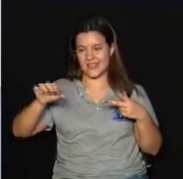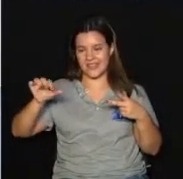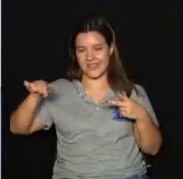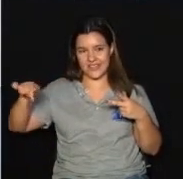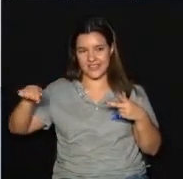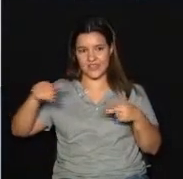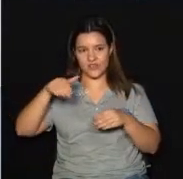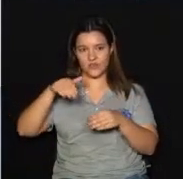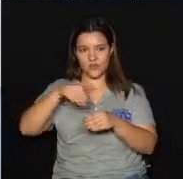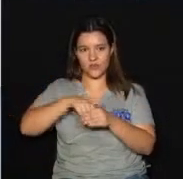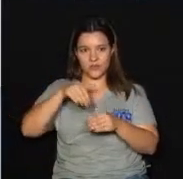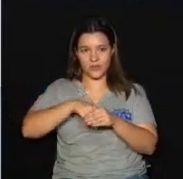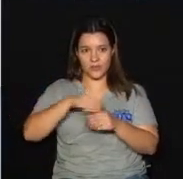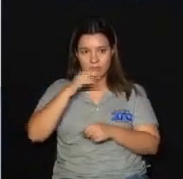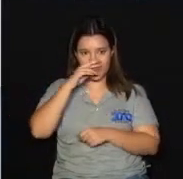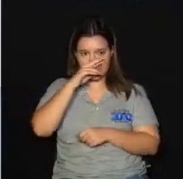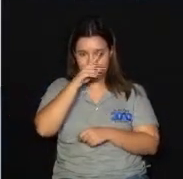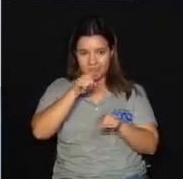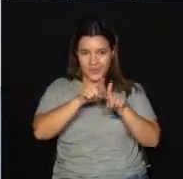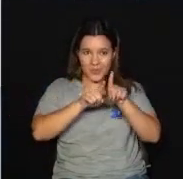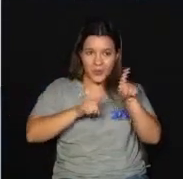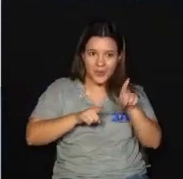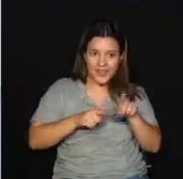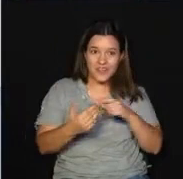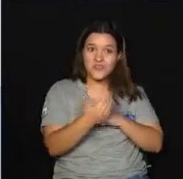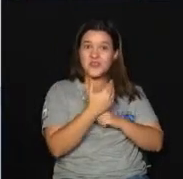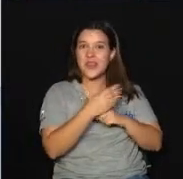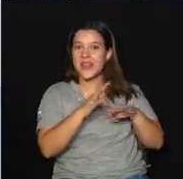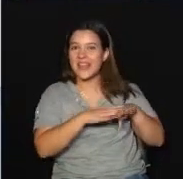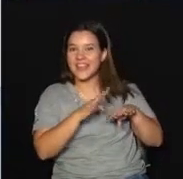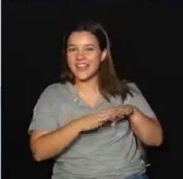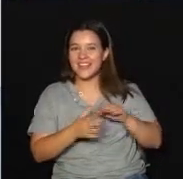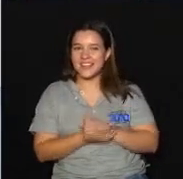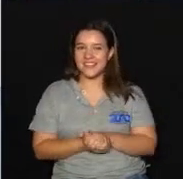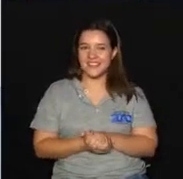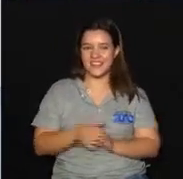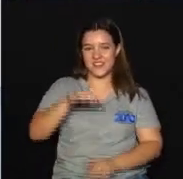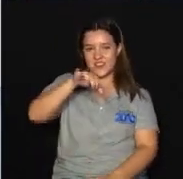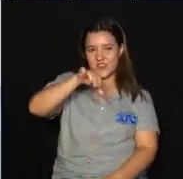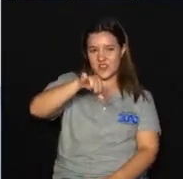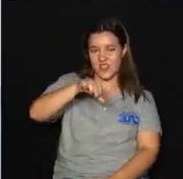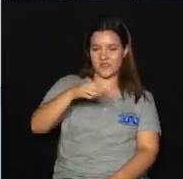2.031.477 votos. Uma diferença, aquela colinha na matemática,